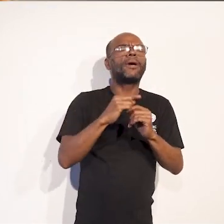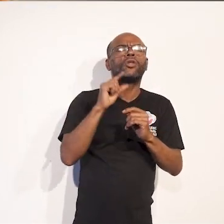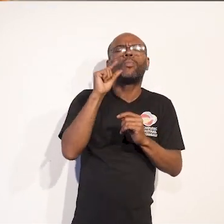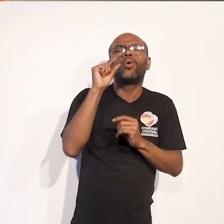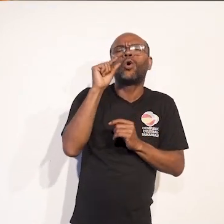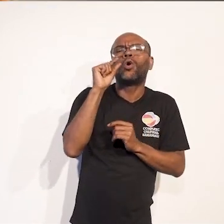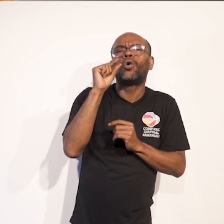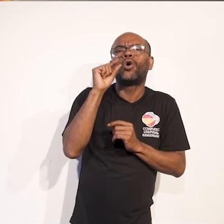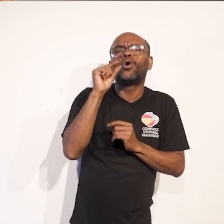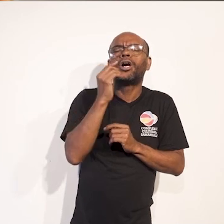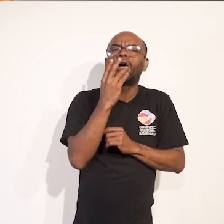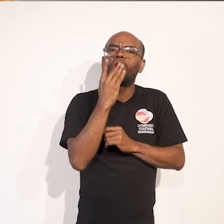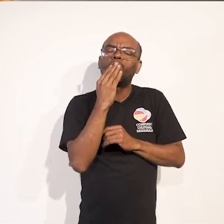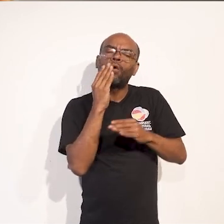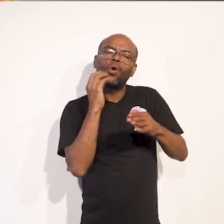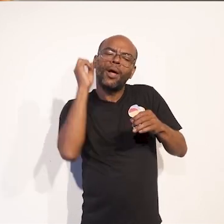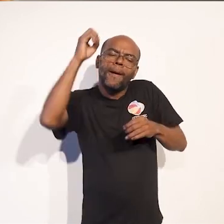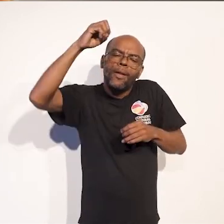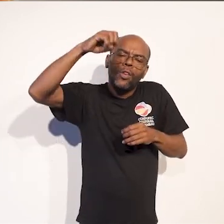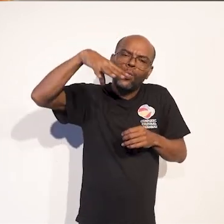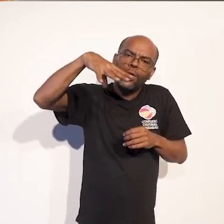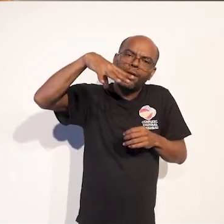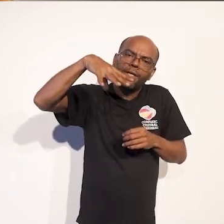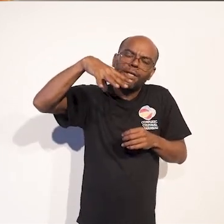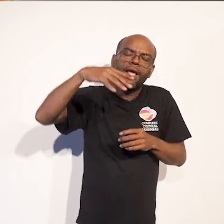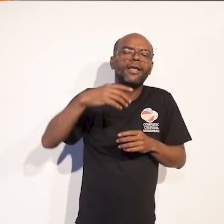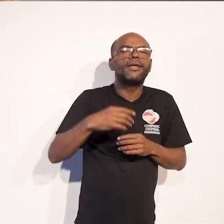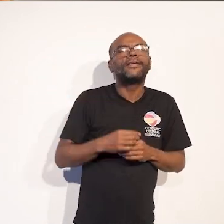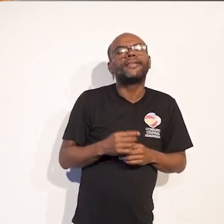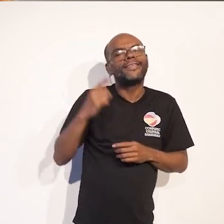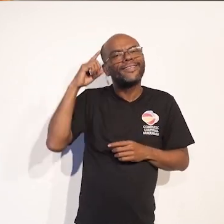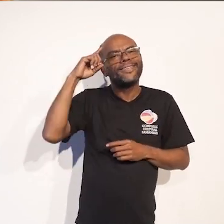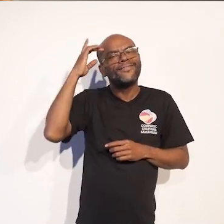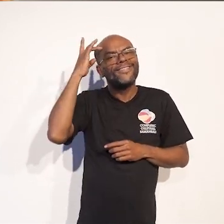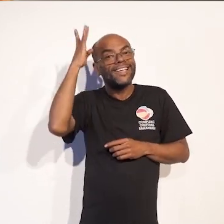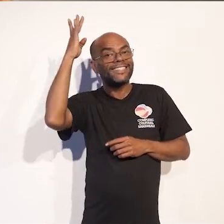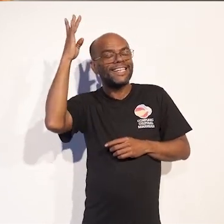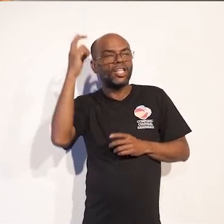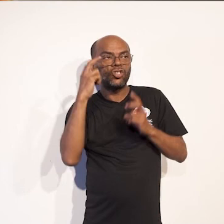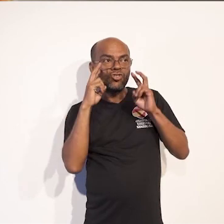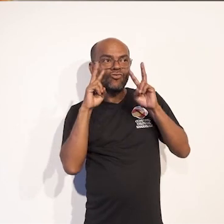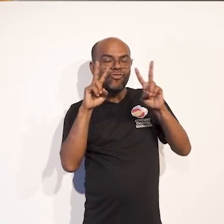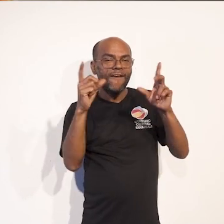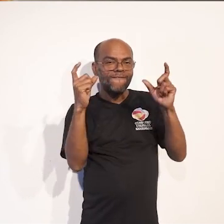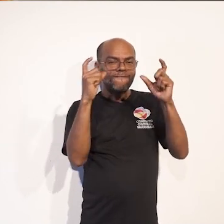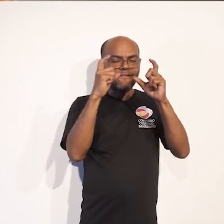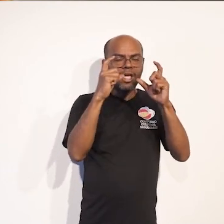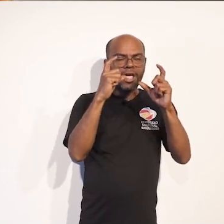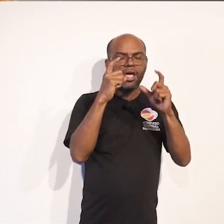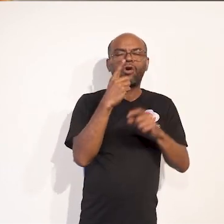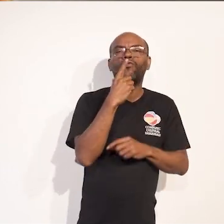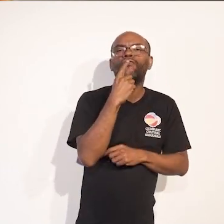pouco de cor luz vermelha que facilita a gente entender e ver o vermelho iluminado